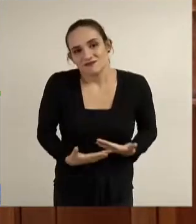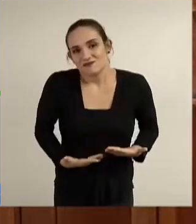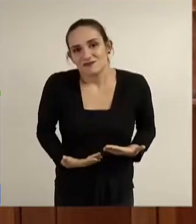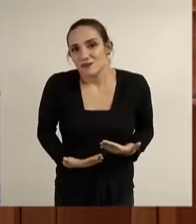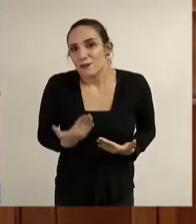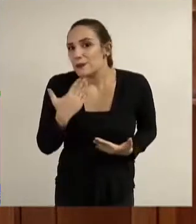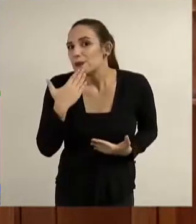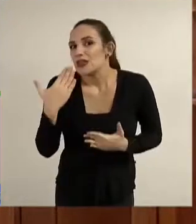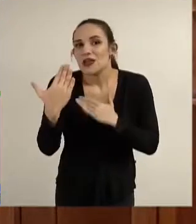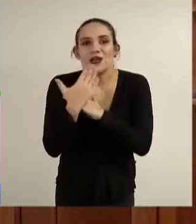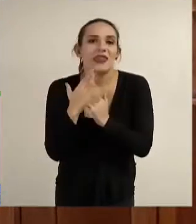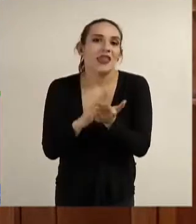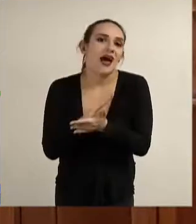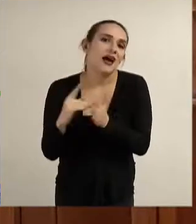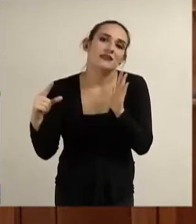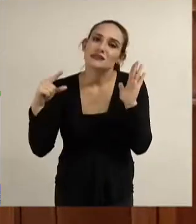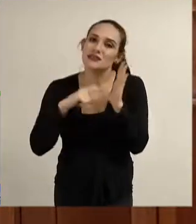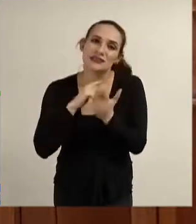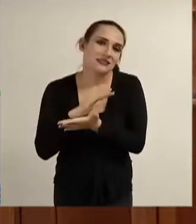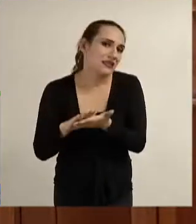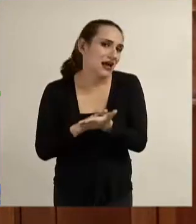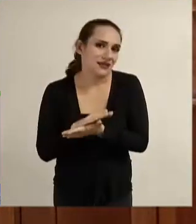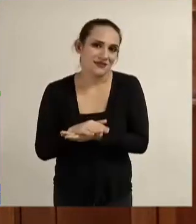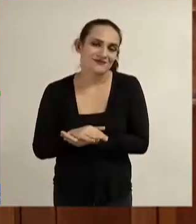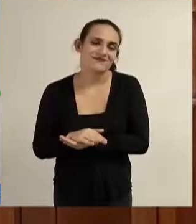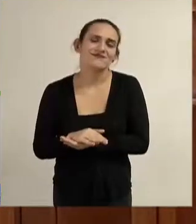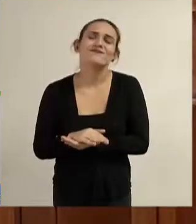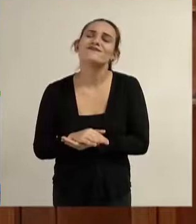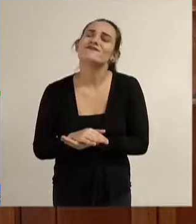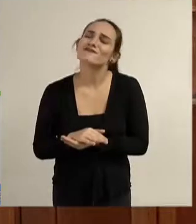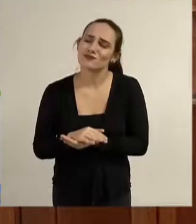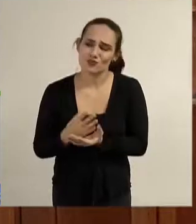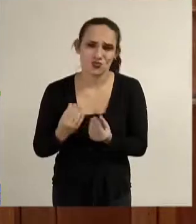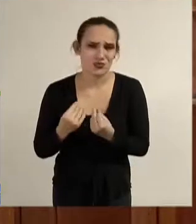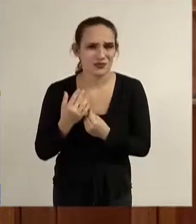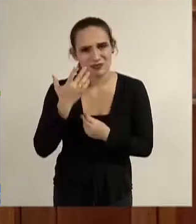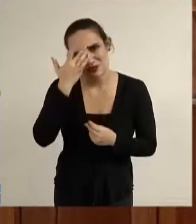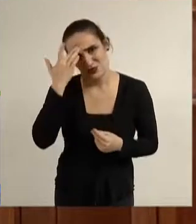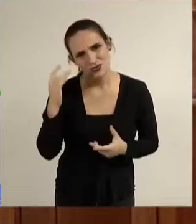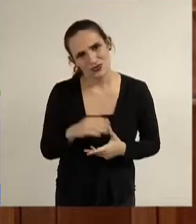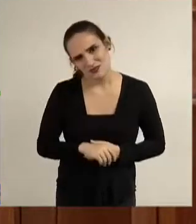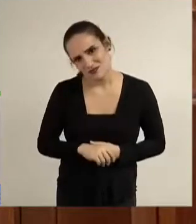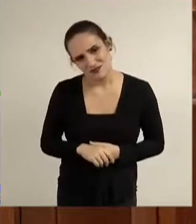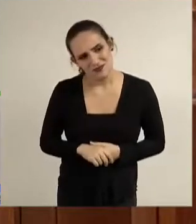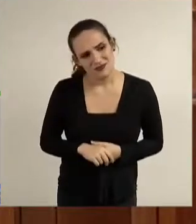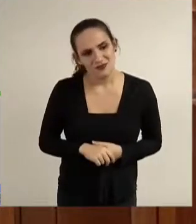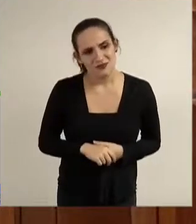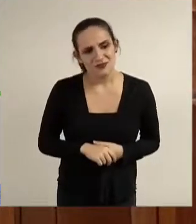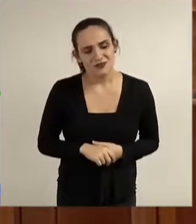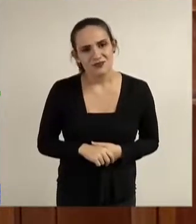procura denunciar o seu agressor. Então, é um número muito grande.